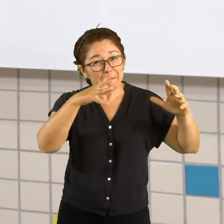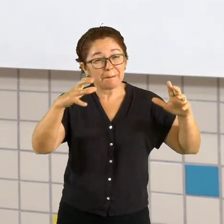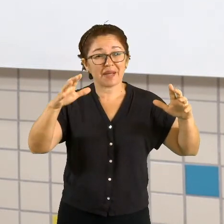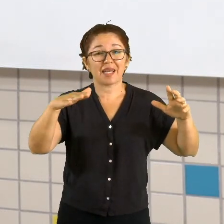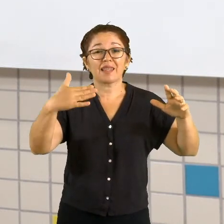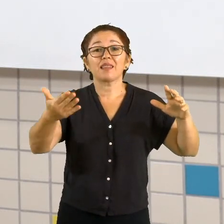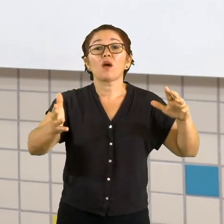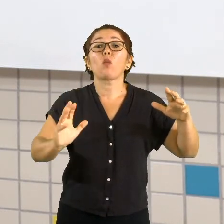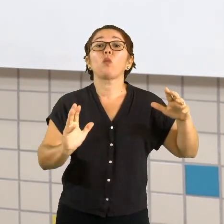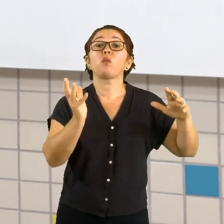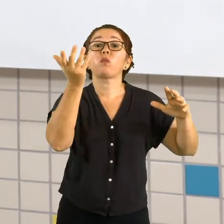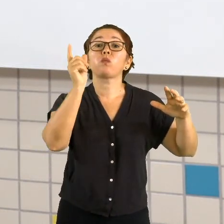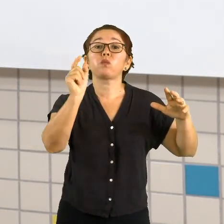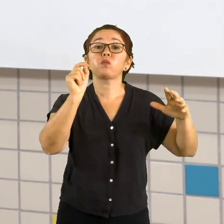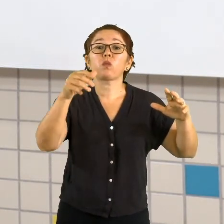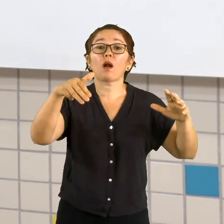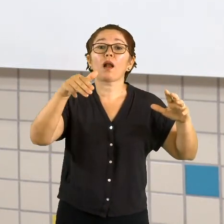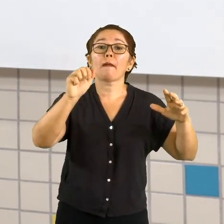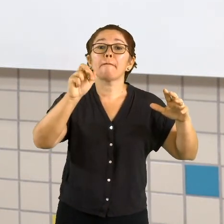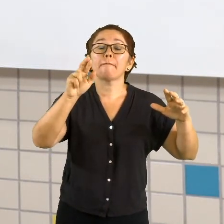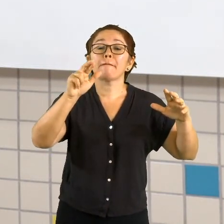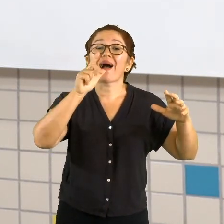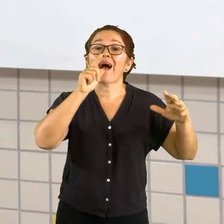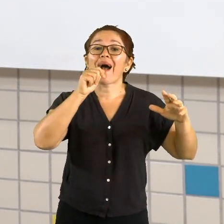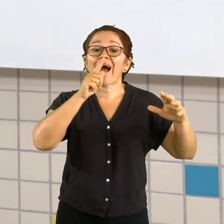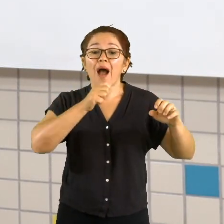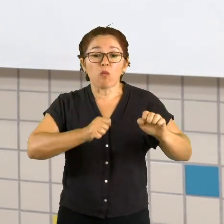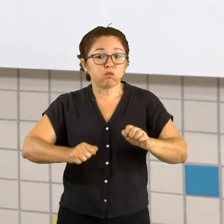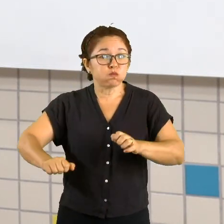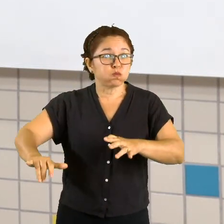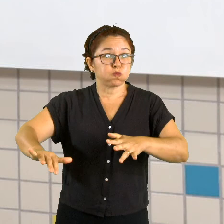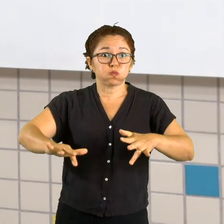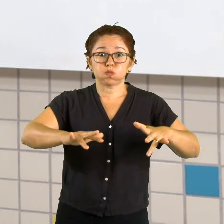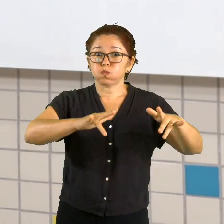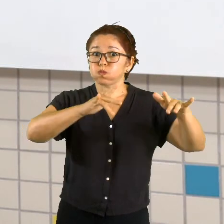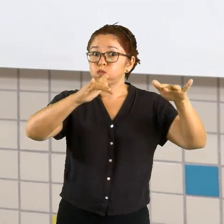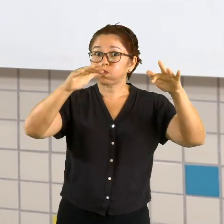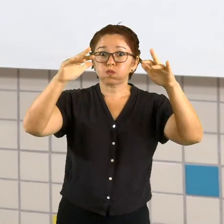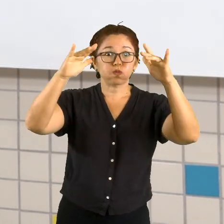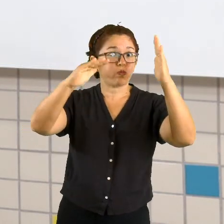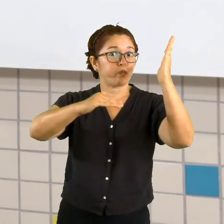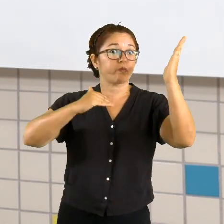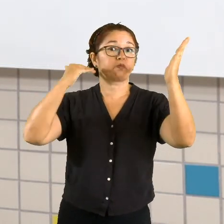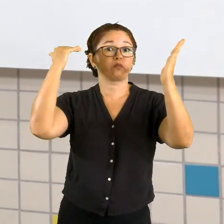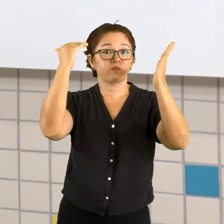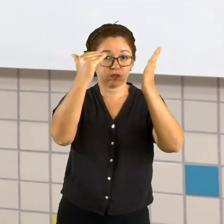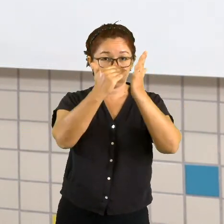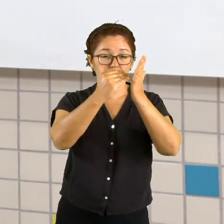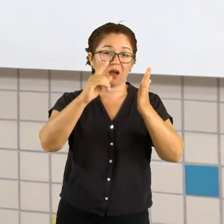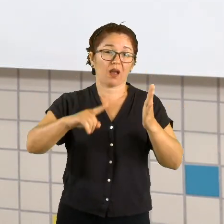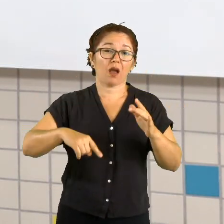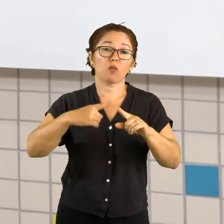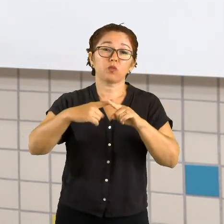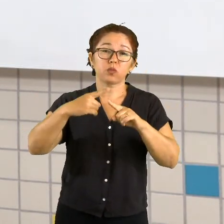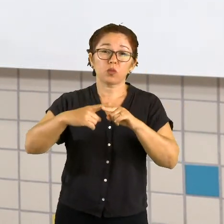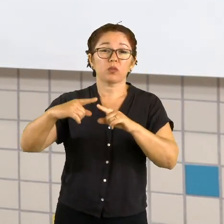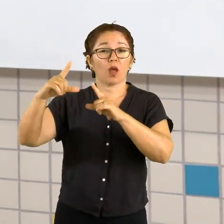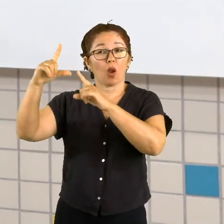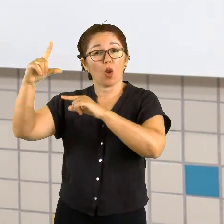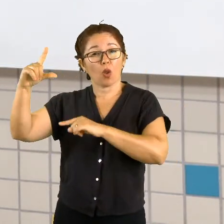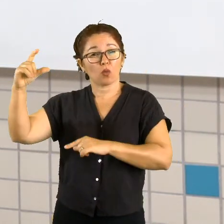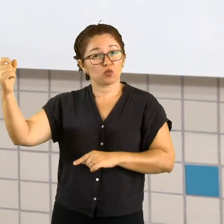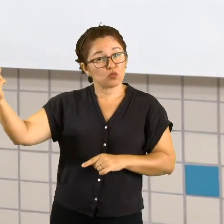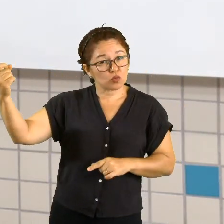altas quando a Lua e o Sol estão alinhados, tanto quanto estando a Lua de frente entre